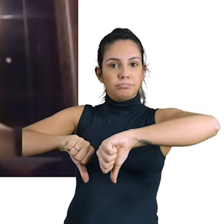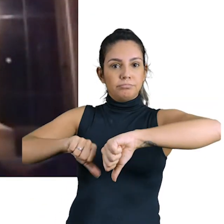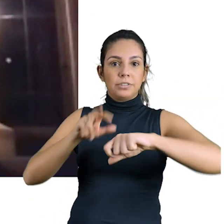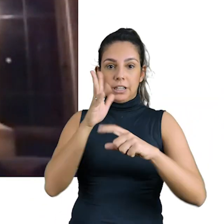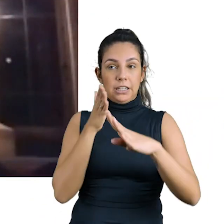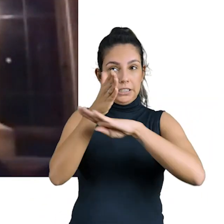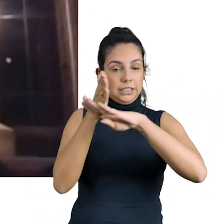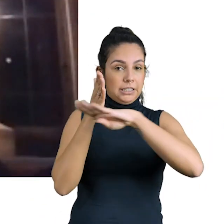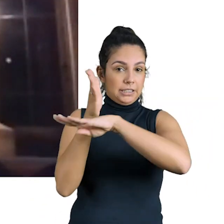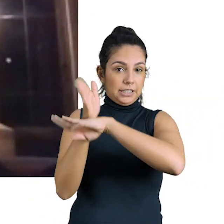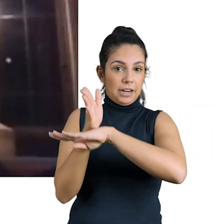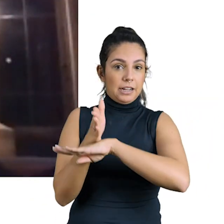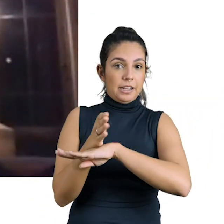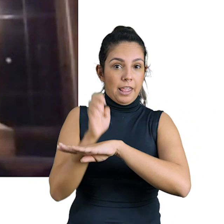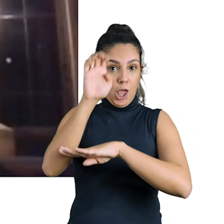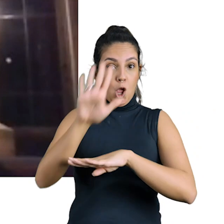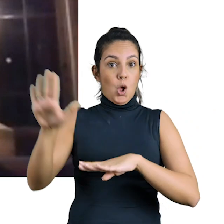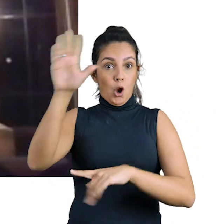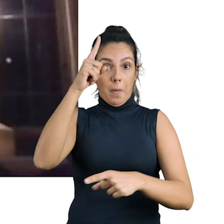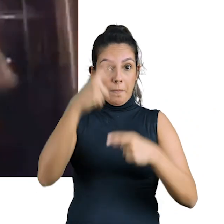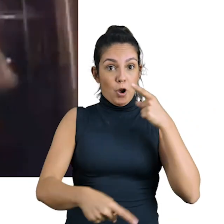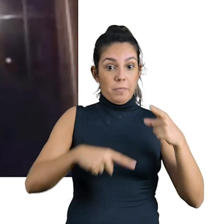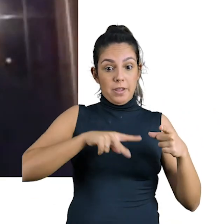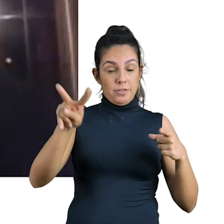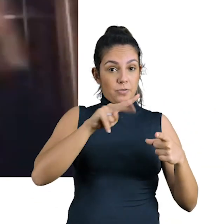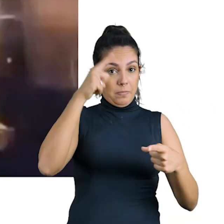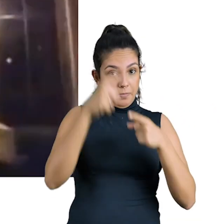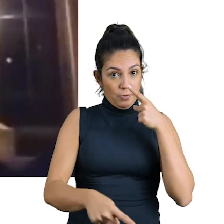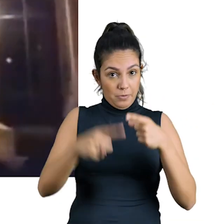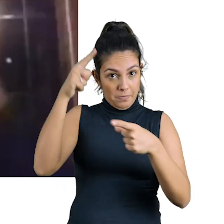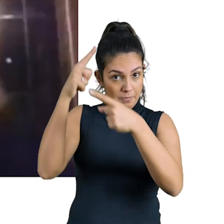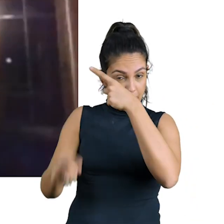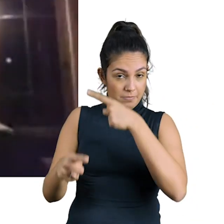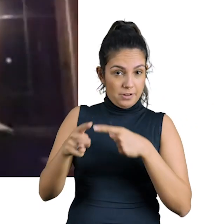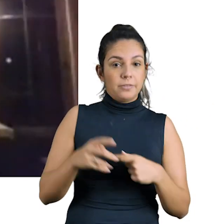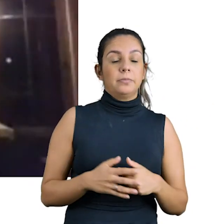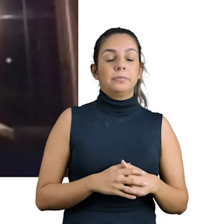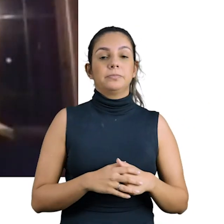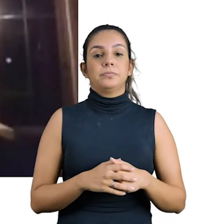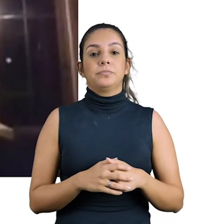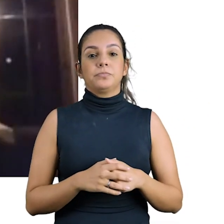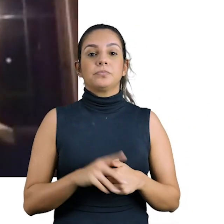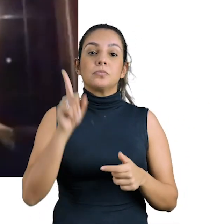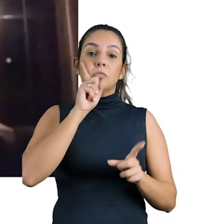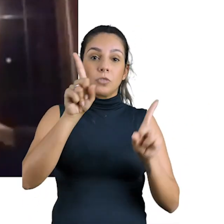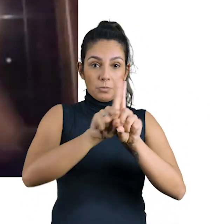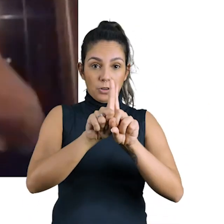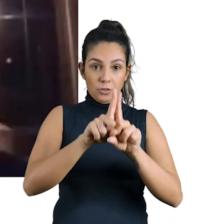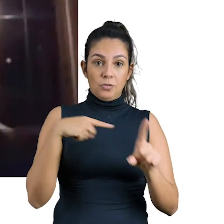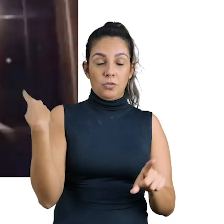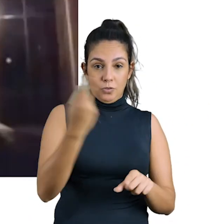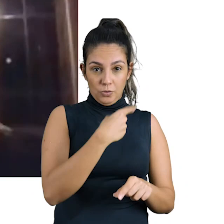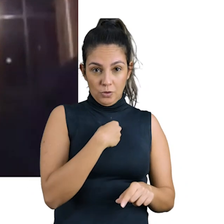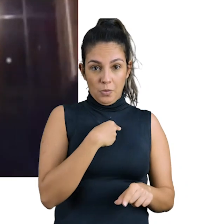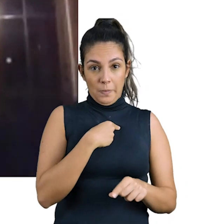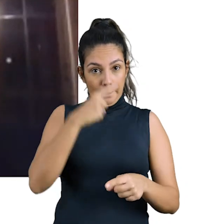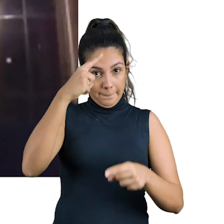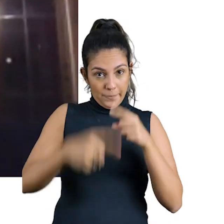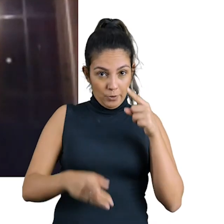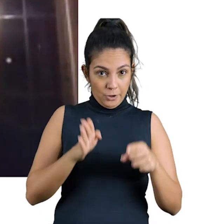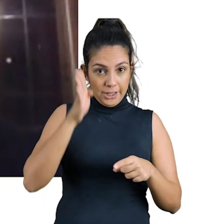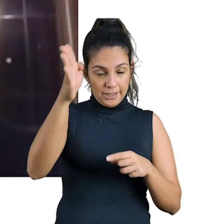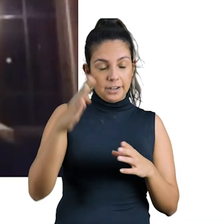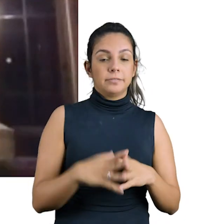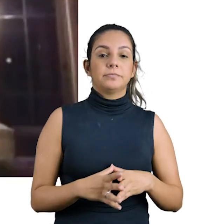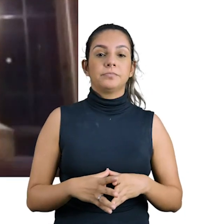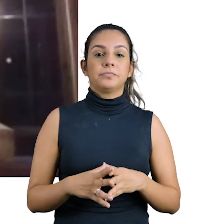entrar na Europa, né? Sem dúvida. Acabamos de né? E também os Estados Unidos também nos proibiram de entrar por